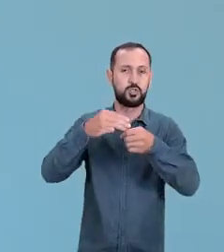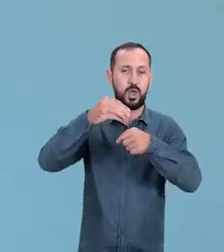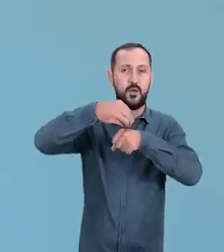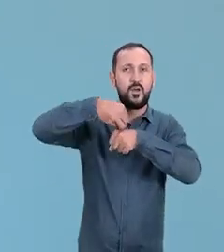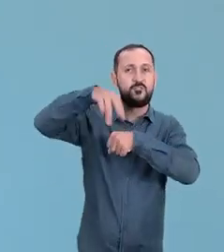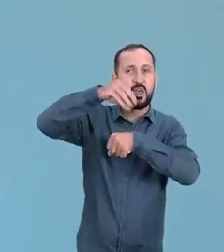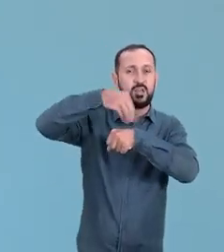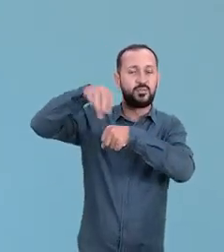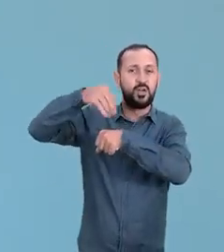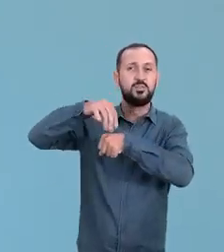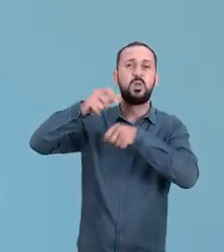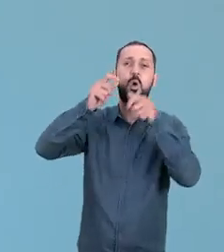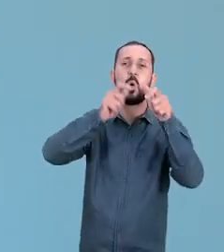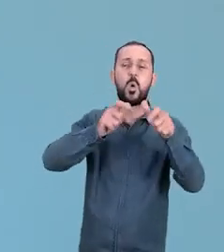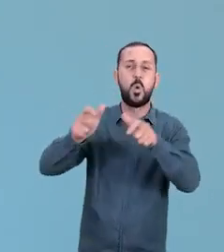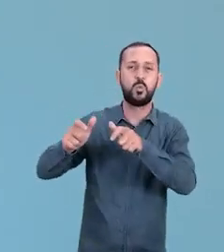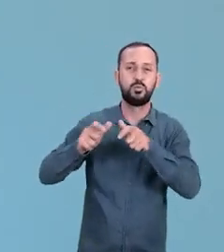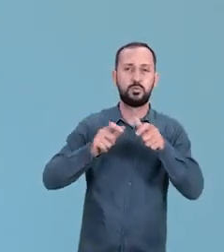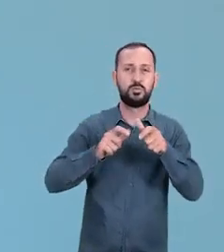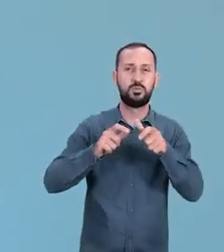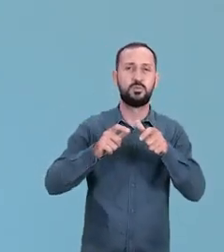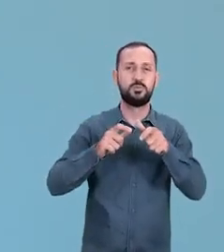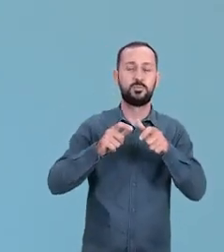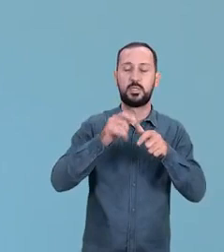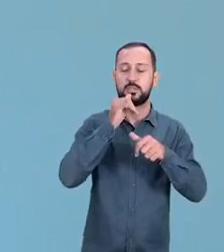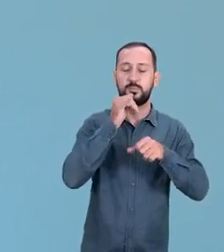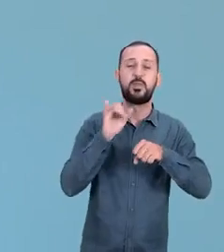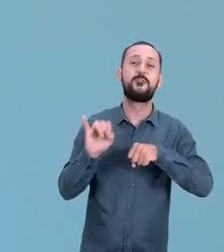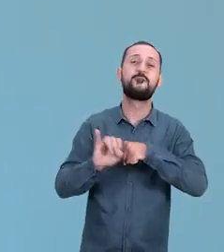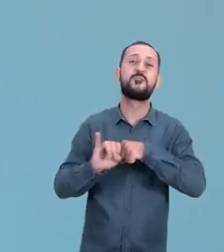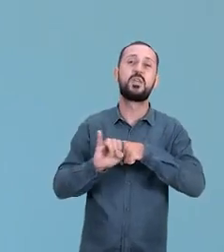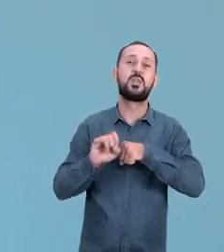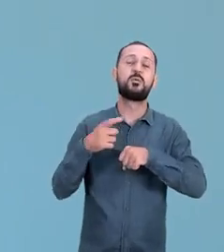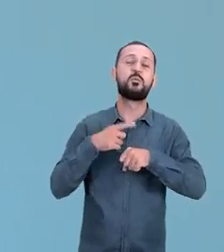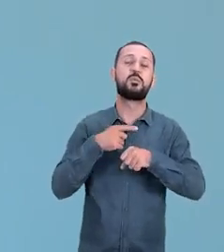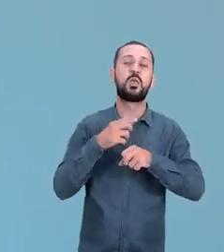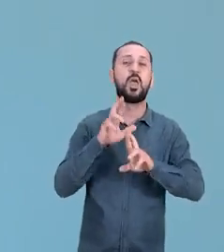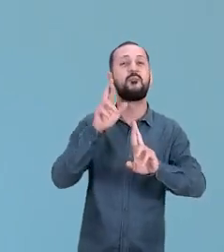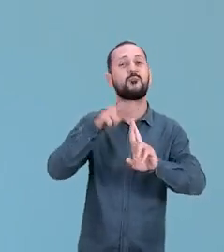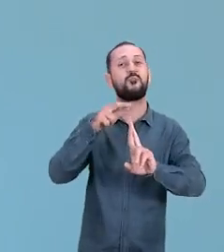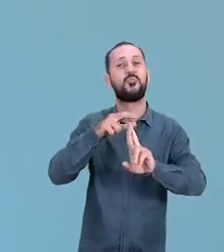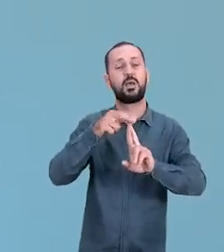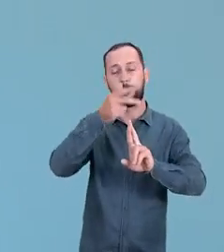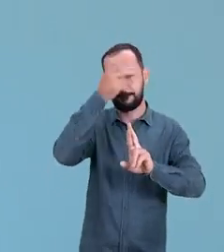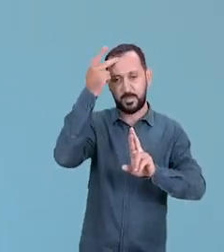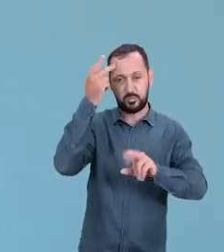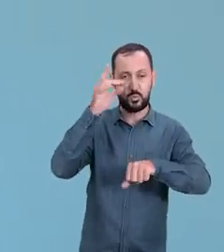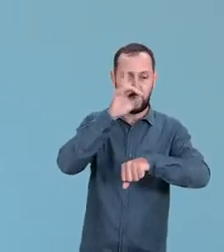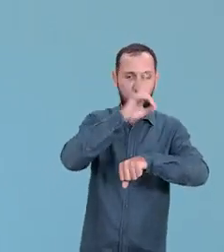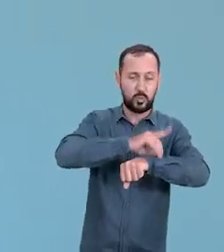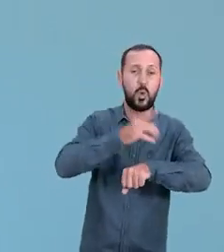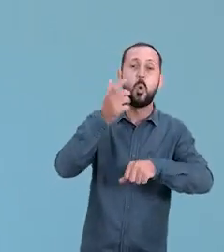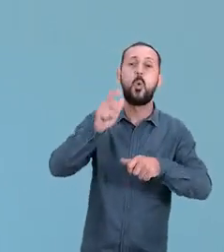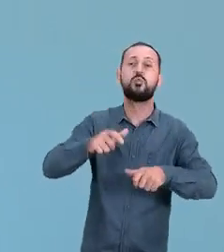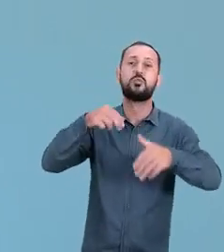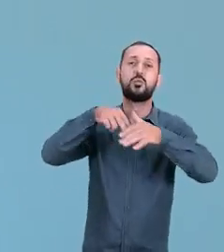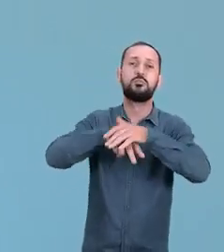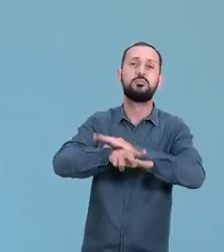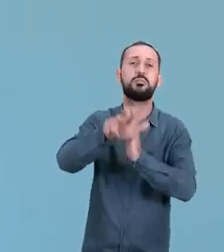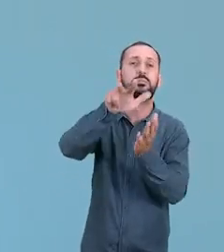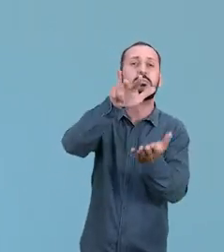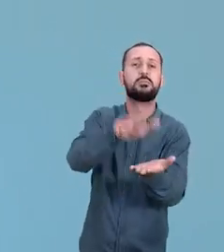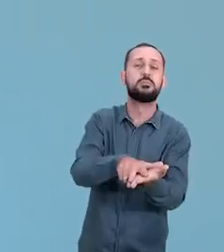informação de onde é que, em Viema, eu tenho a referência para internar paciente com dengue.